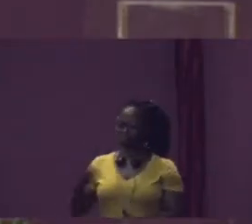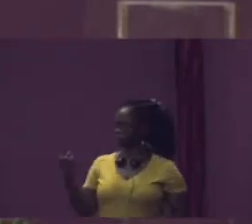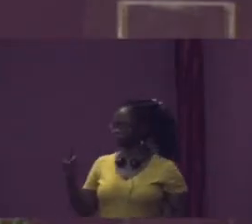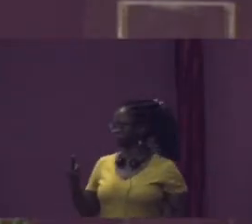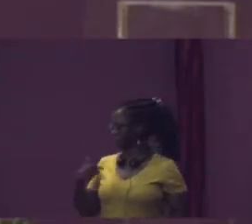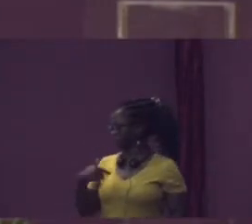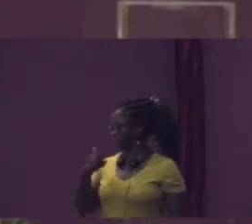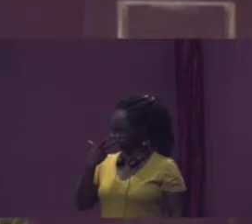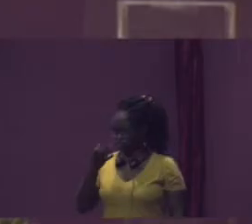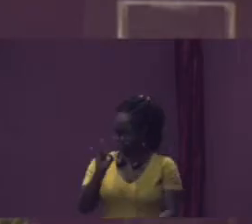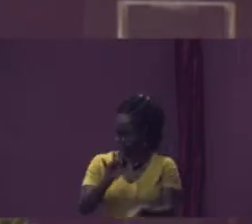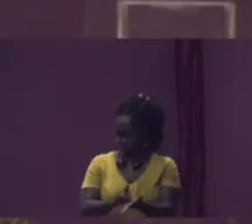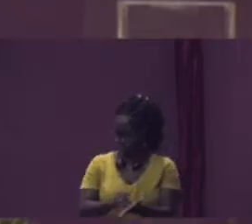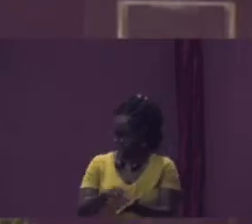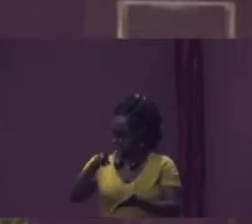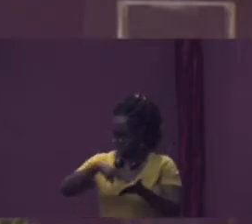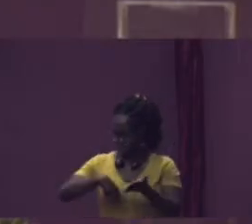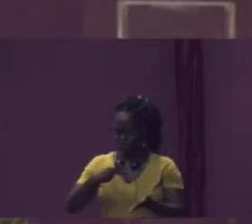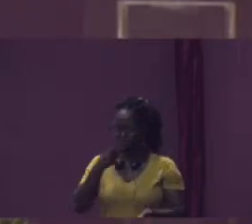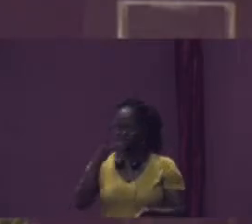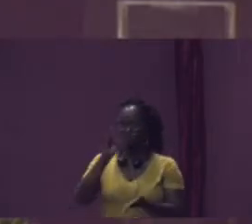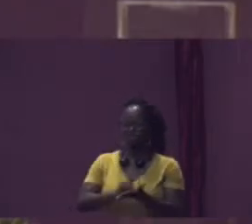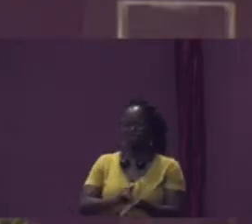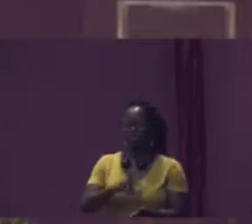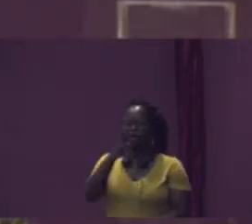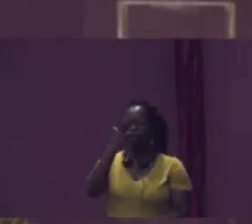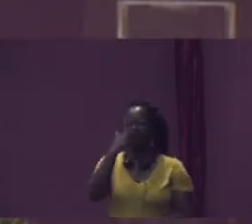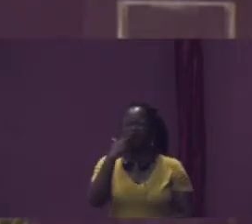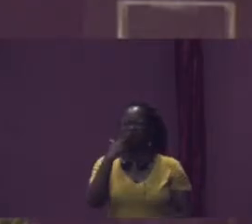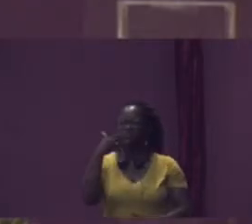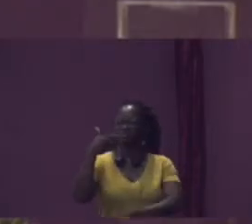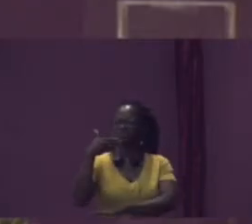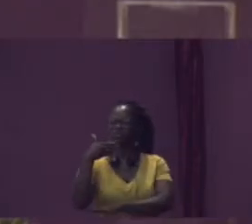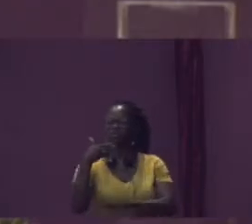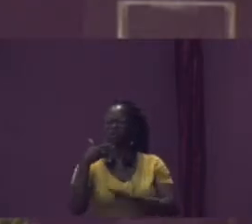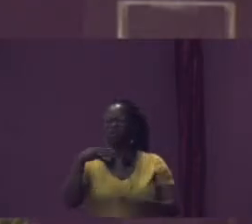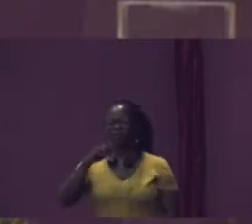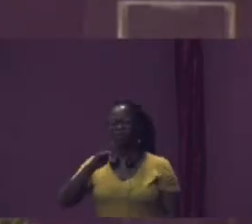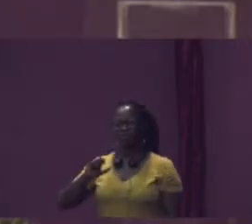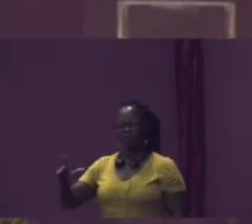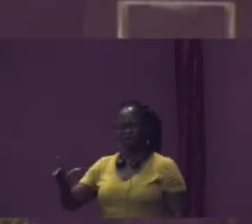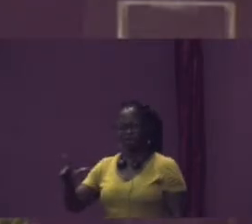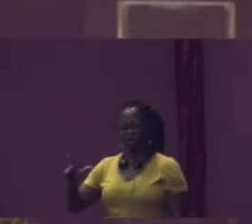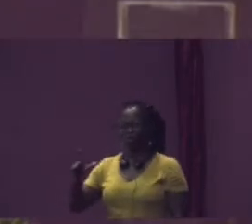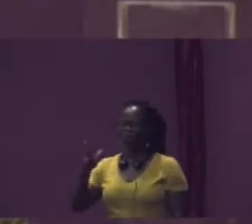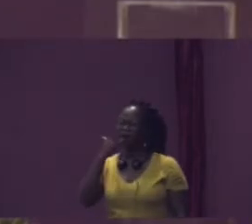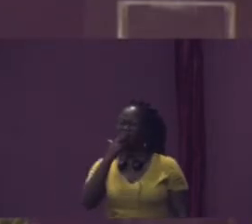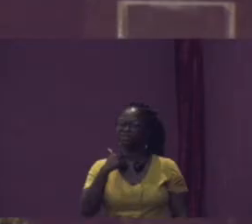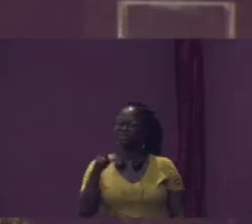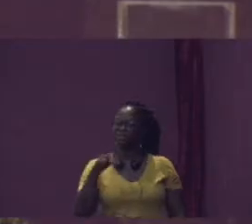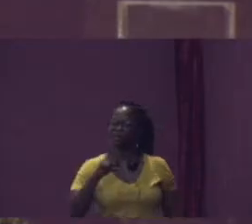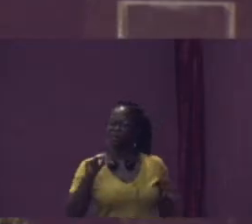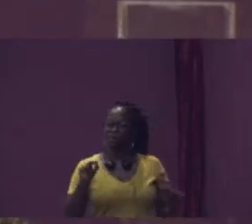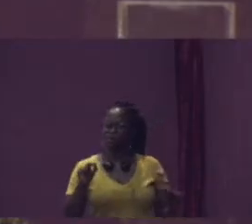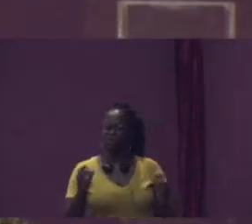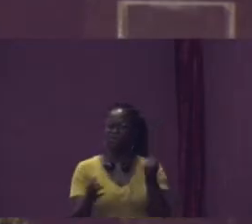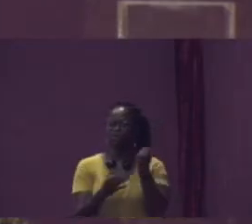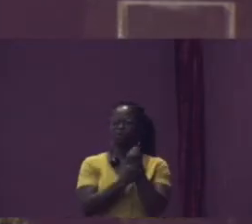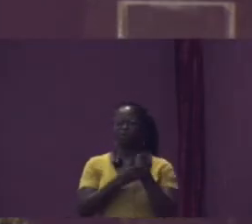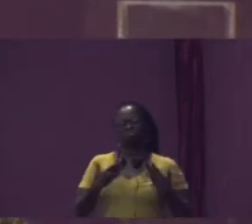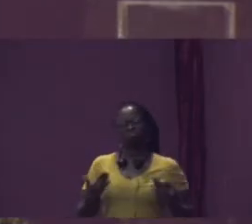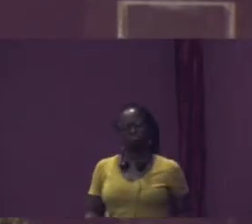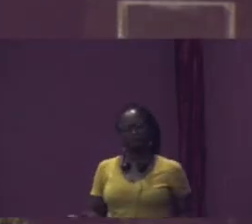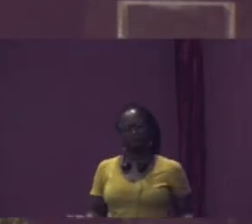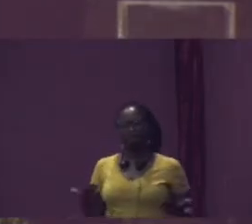Eu vou te falar a verdade, parece que a gente está num hotel muito bom. Bom atendimento, a gente fica mais tranquila, dá uma segurança a